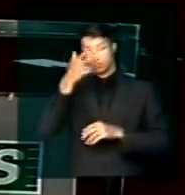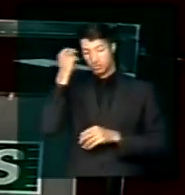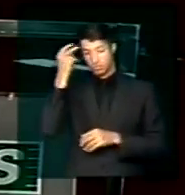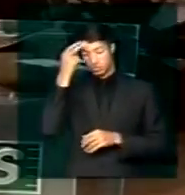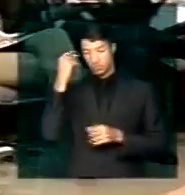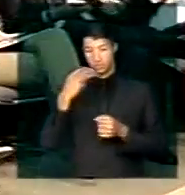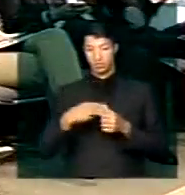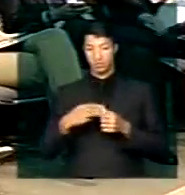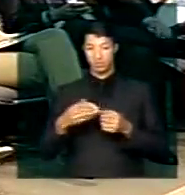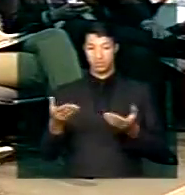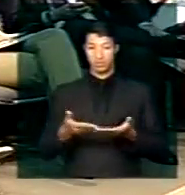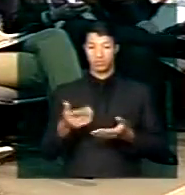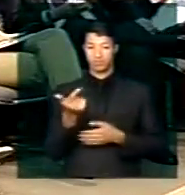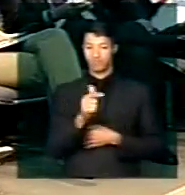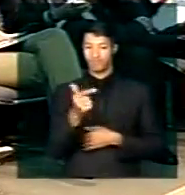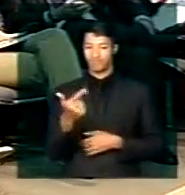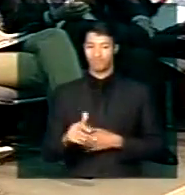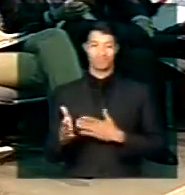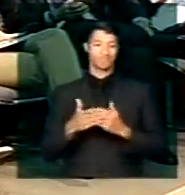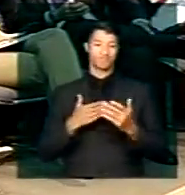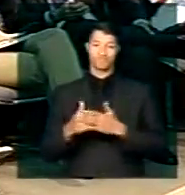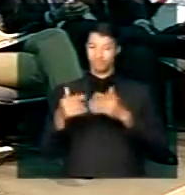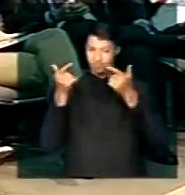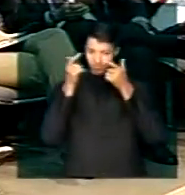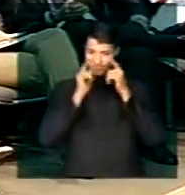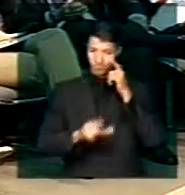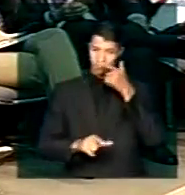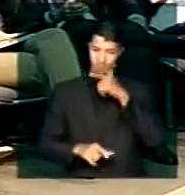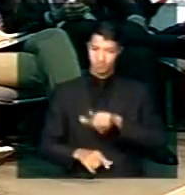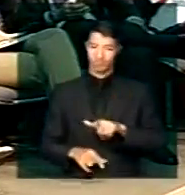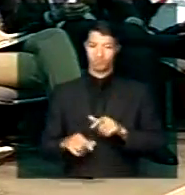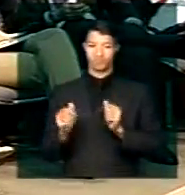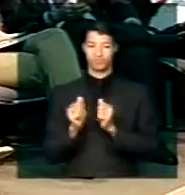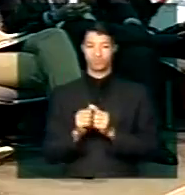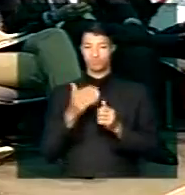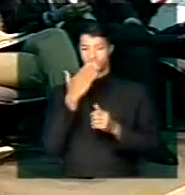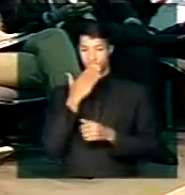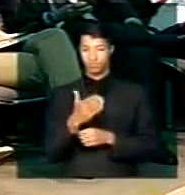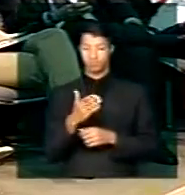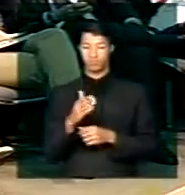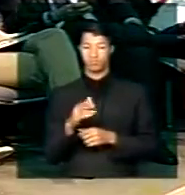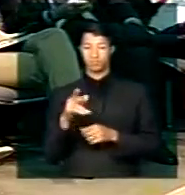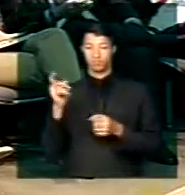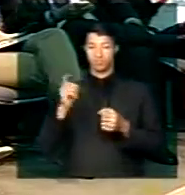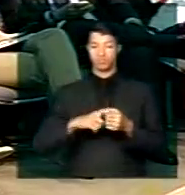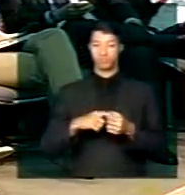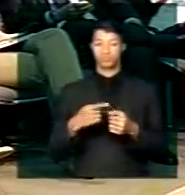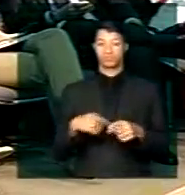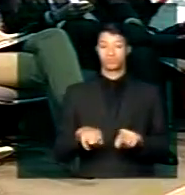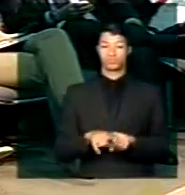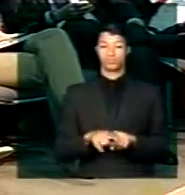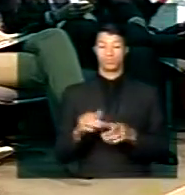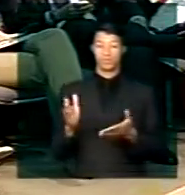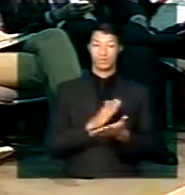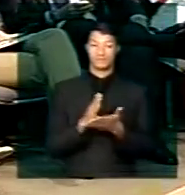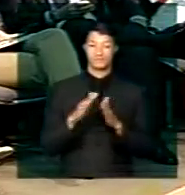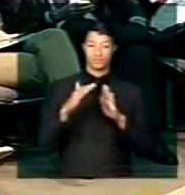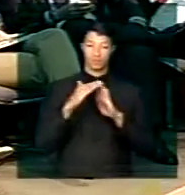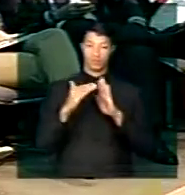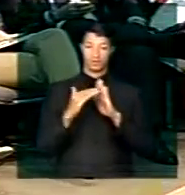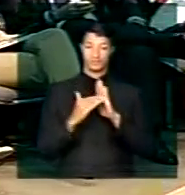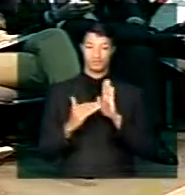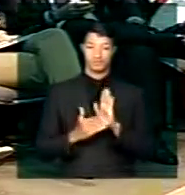prefeituras municipais, que hoje não têm qualquer condição de continuar com esse modelo de pacto federativo. Inclusive, alguns